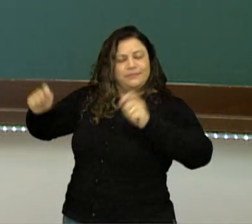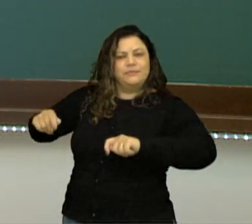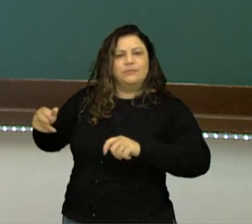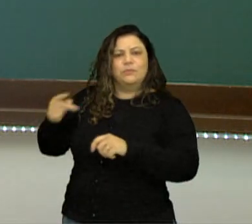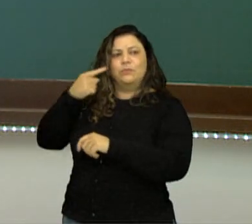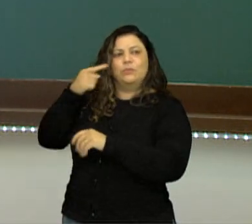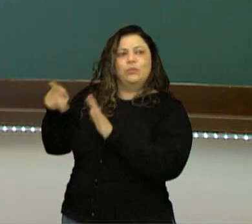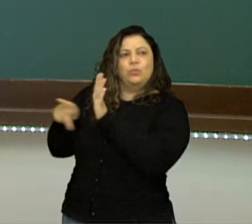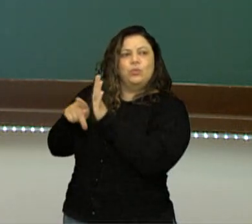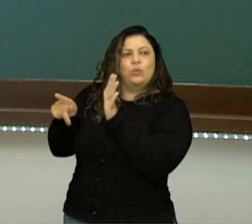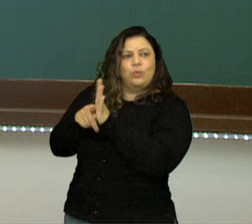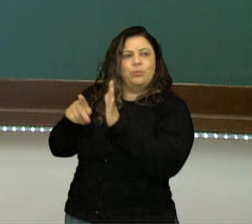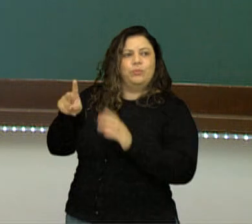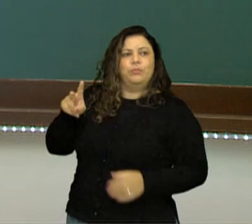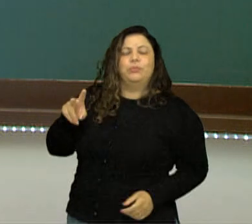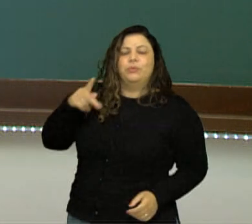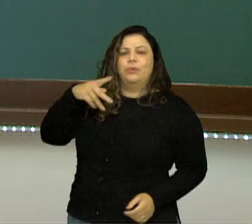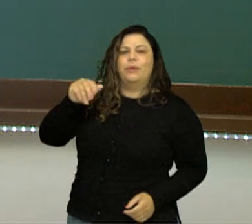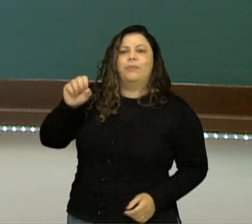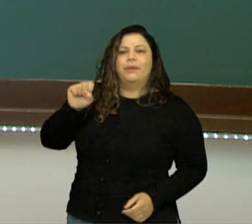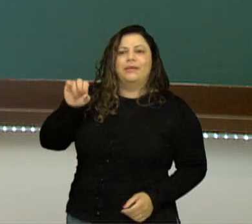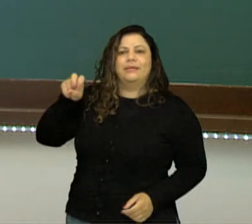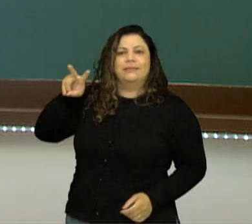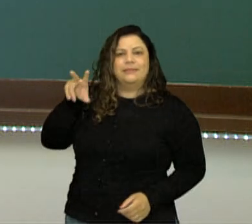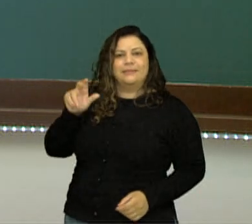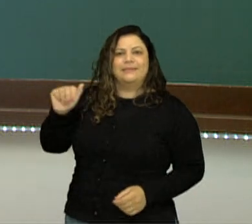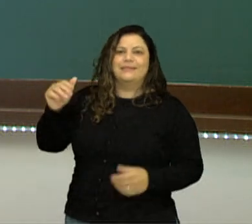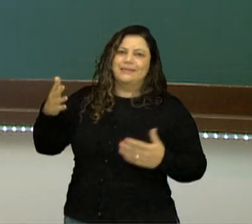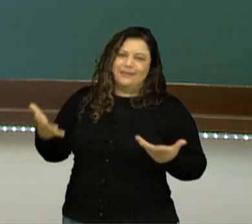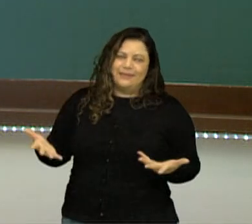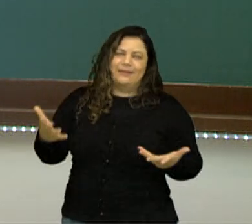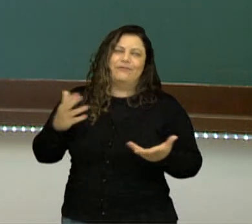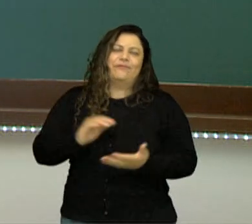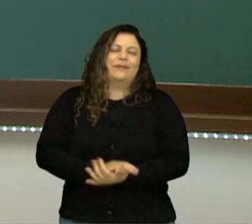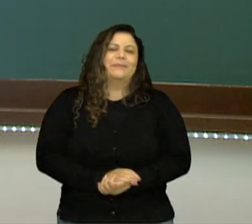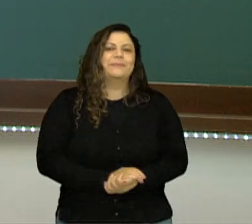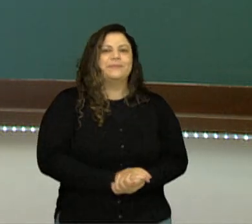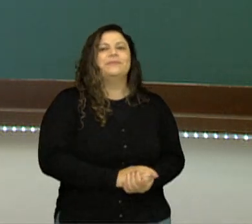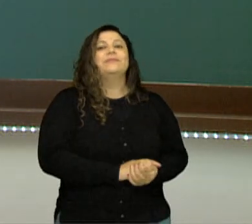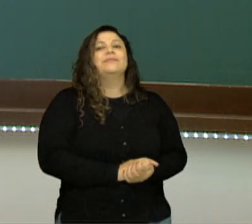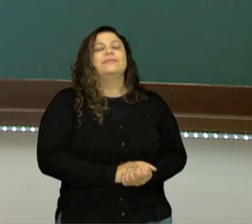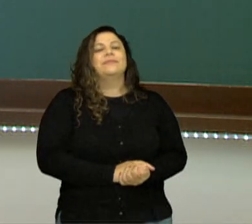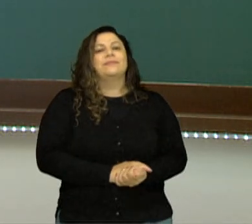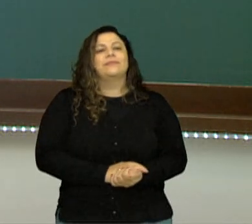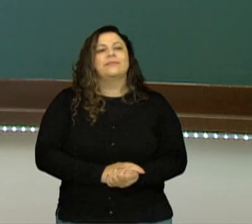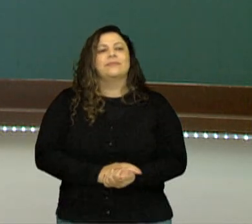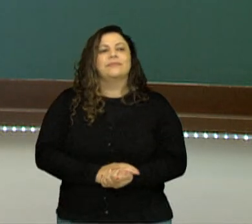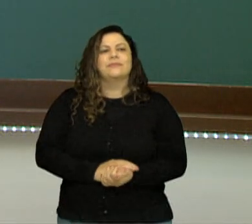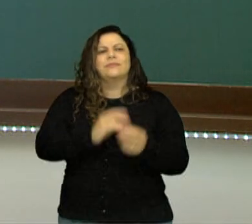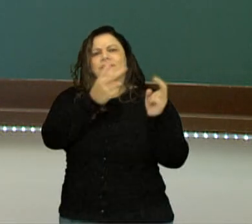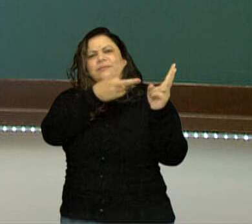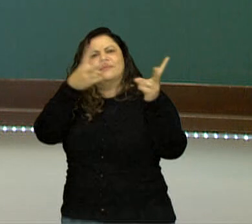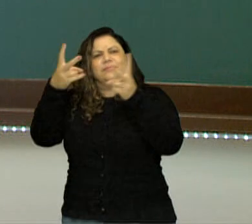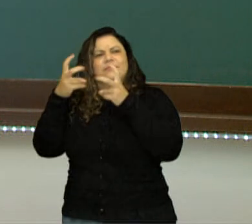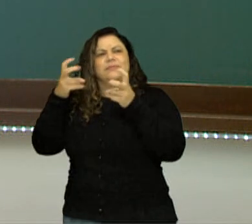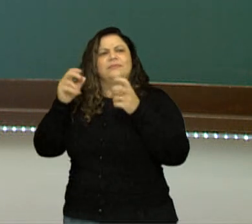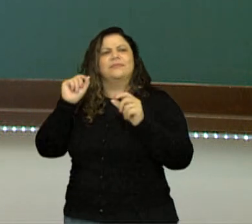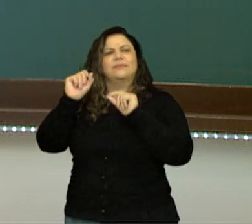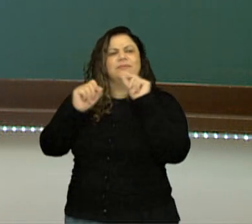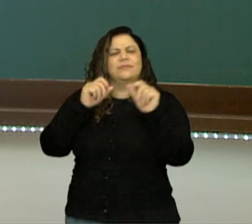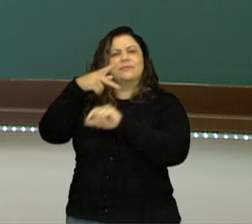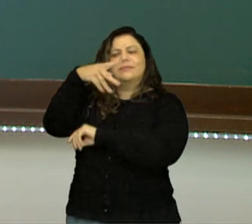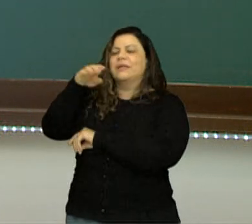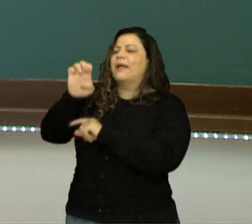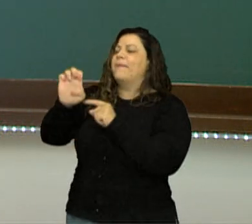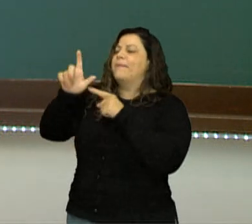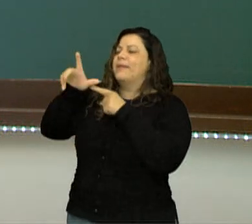da passiva. O sujeito aqui é paciente e nós temos o agente da passiva. Observe que há aqui ó, pela,